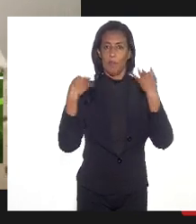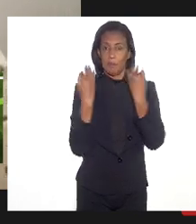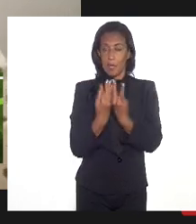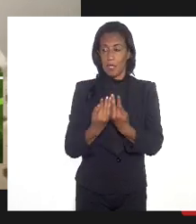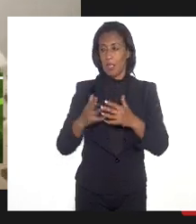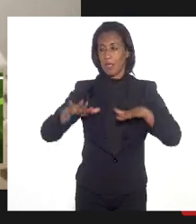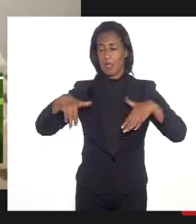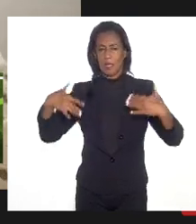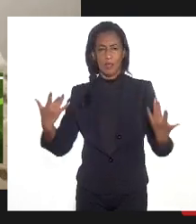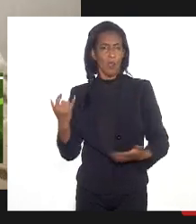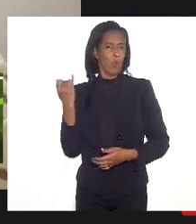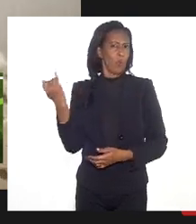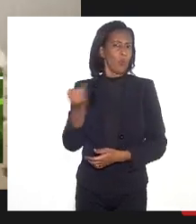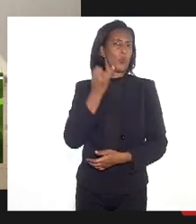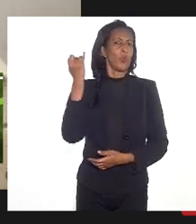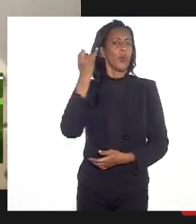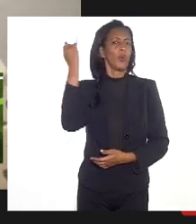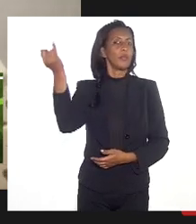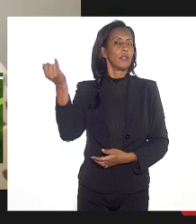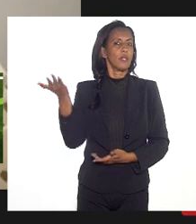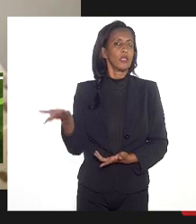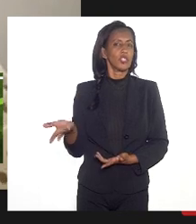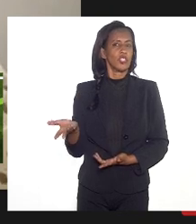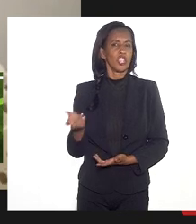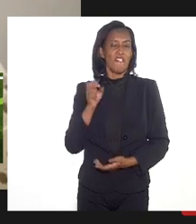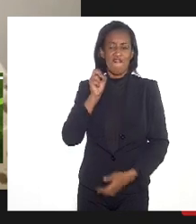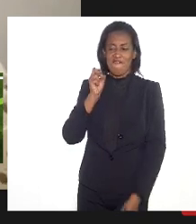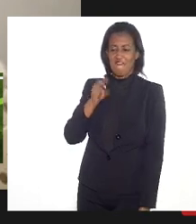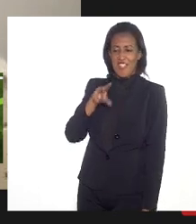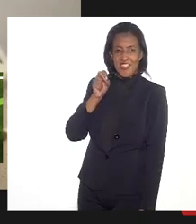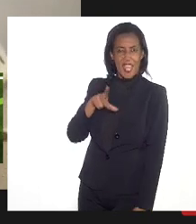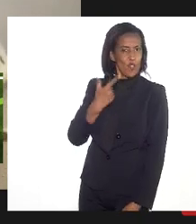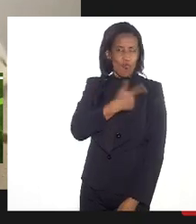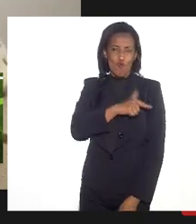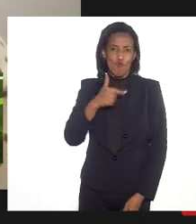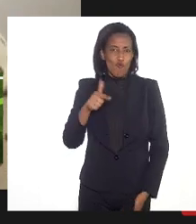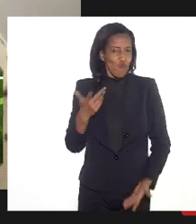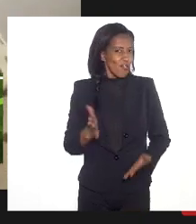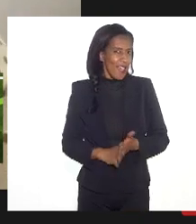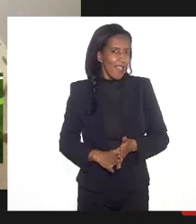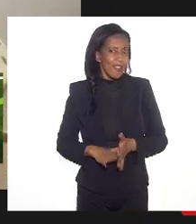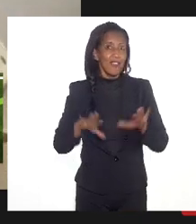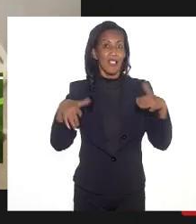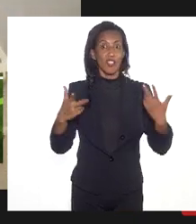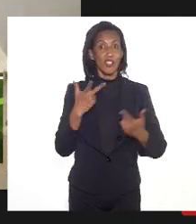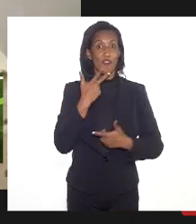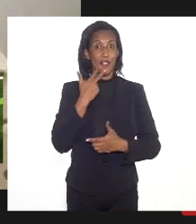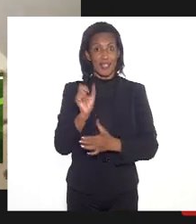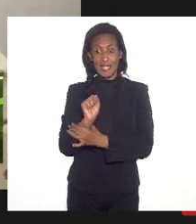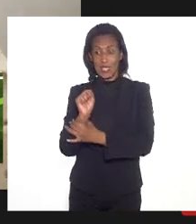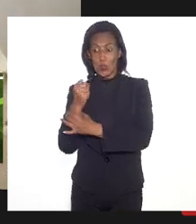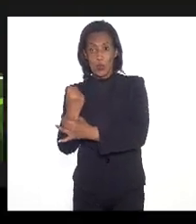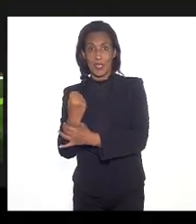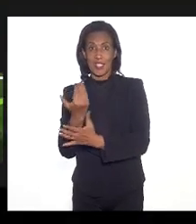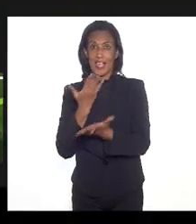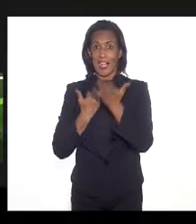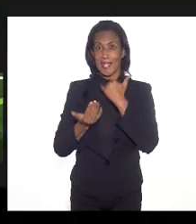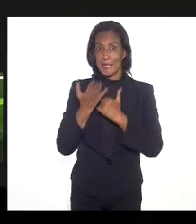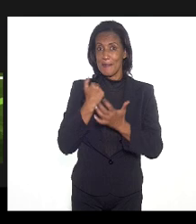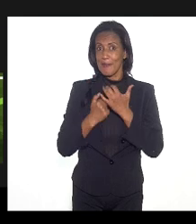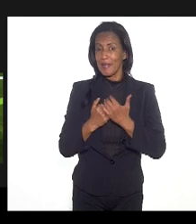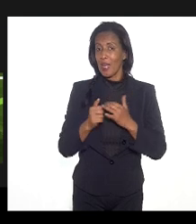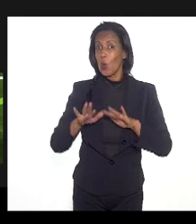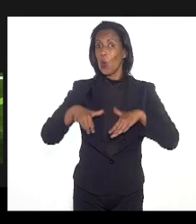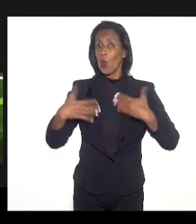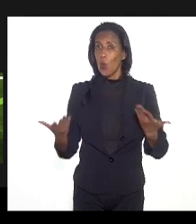tão fundamental e importante, e sem veneno, né, senhor Toninho? Que a gente fala tanto de segurança alimentar e o